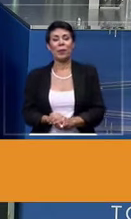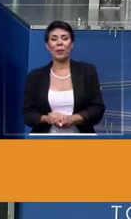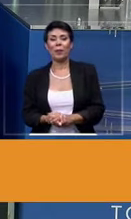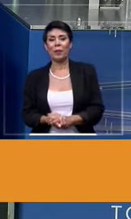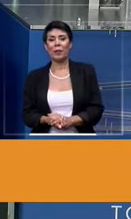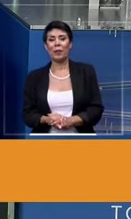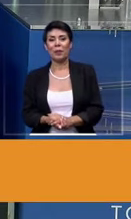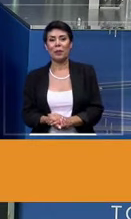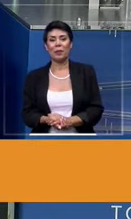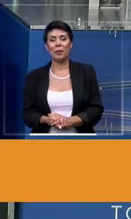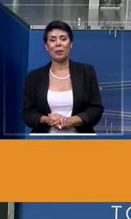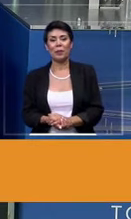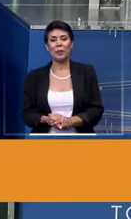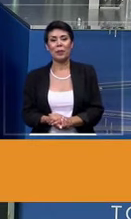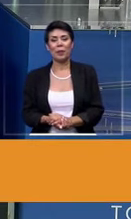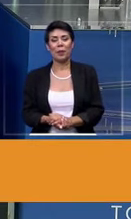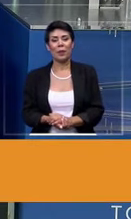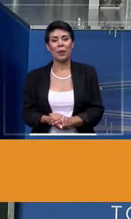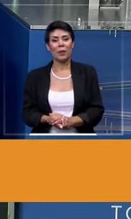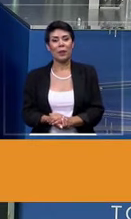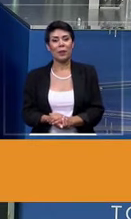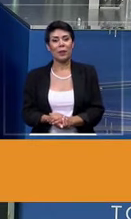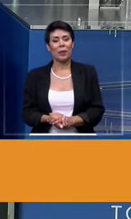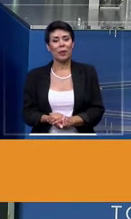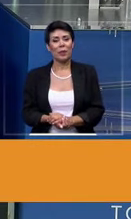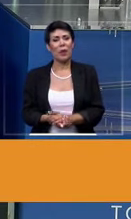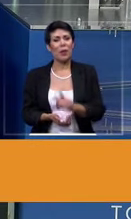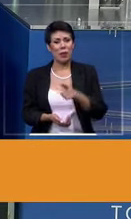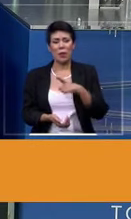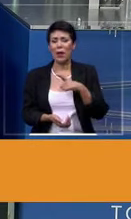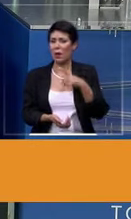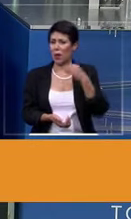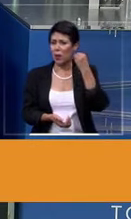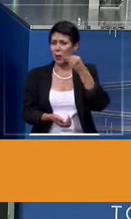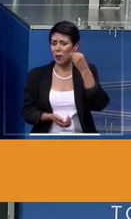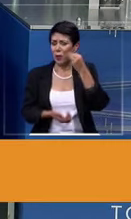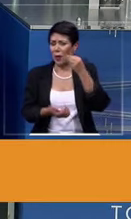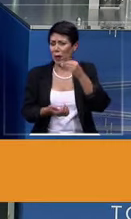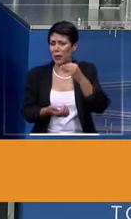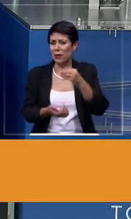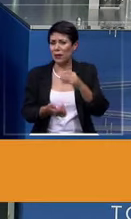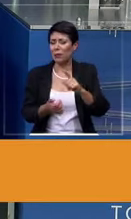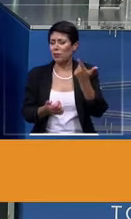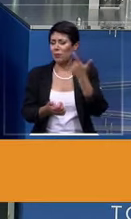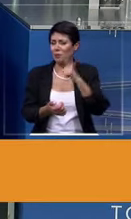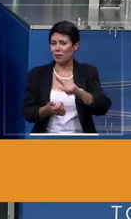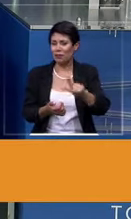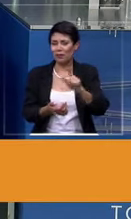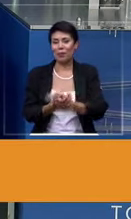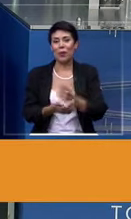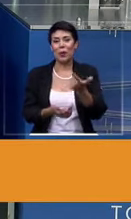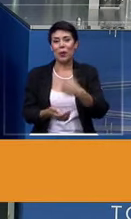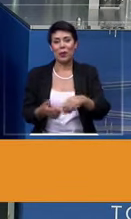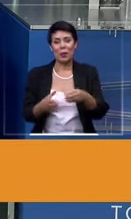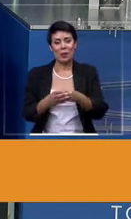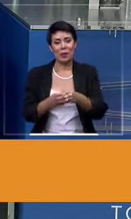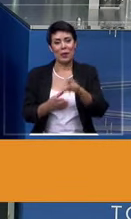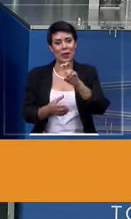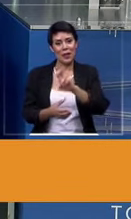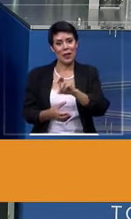41. Ainda faltam 10 números, você tem muitas chances de ganhar na Lotomania. Bola rosa,